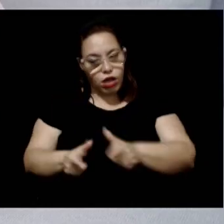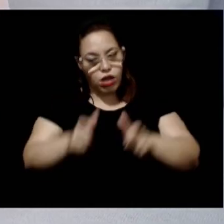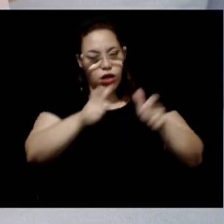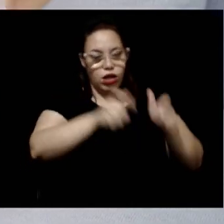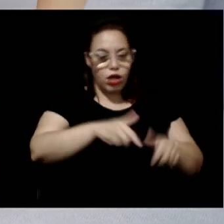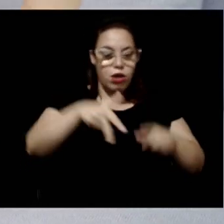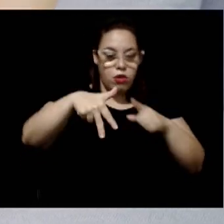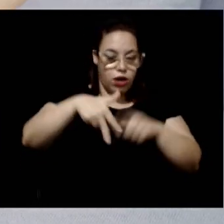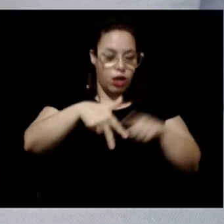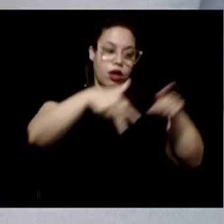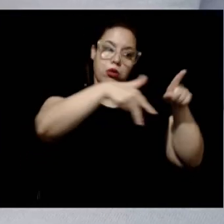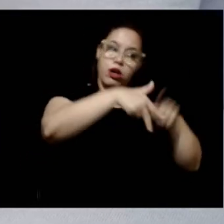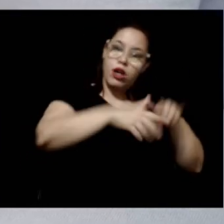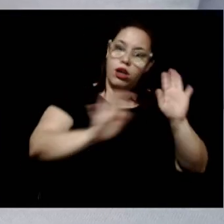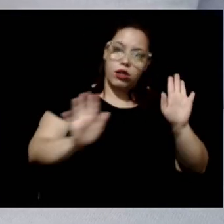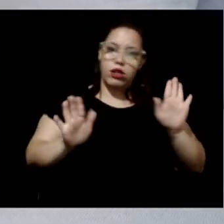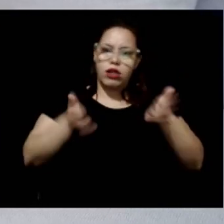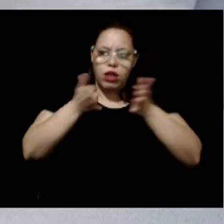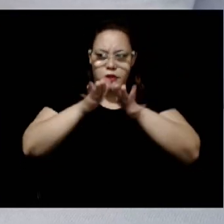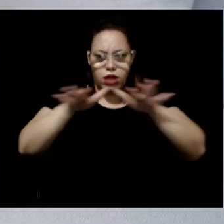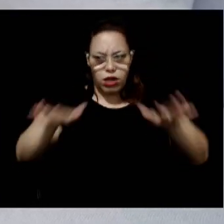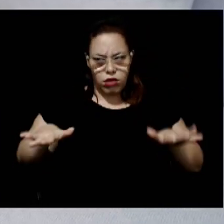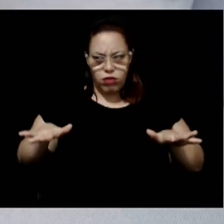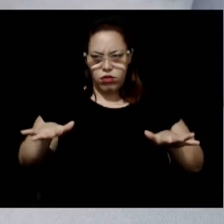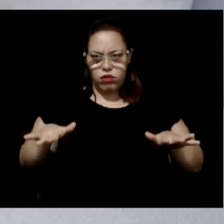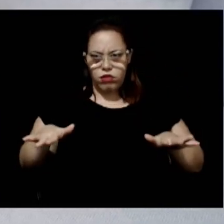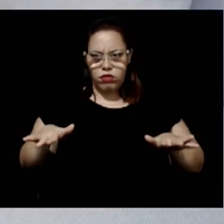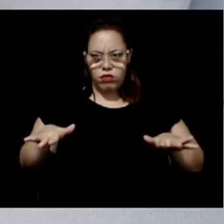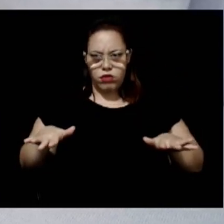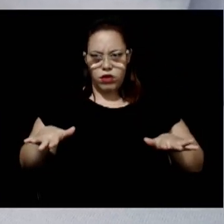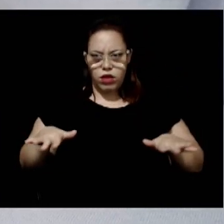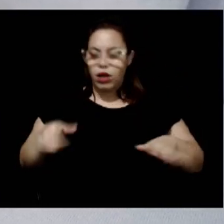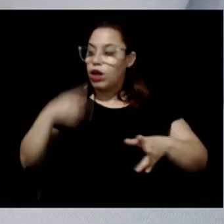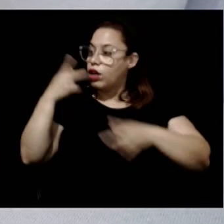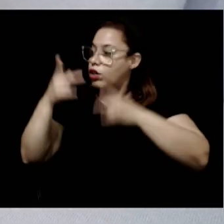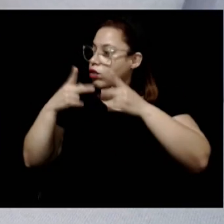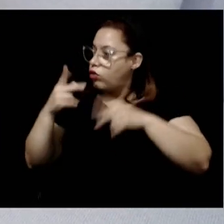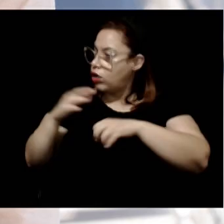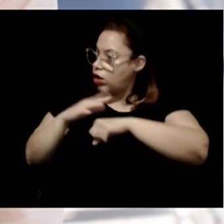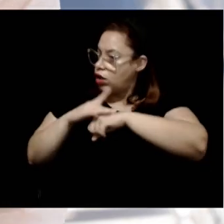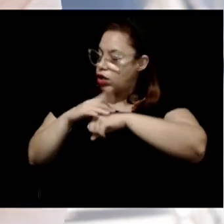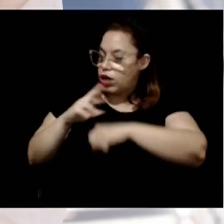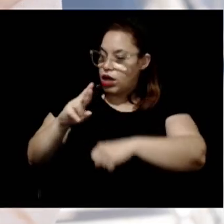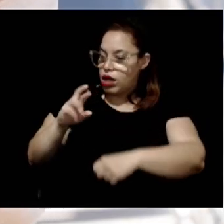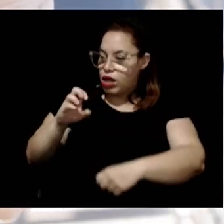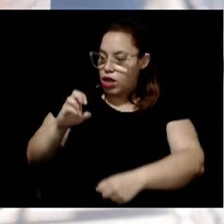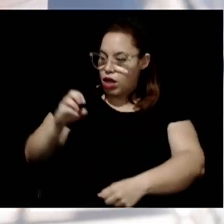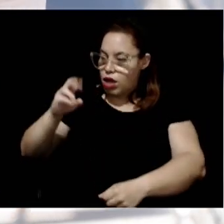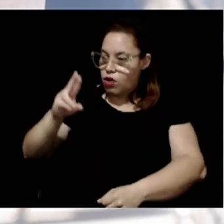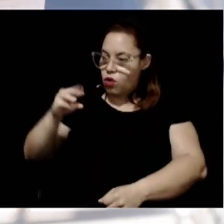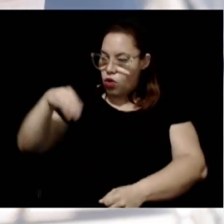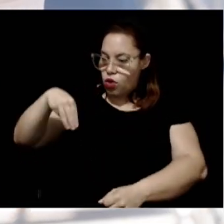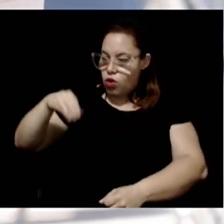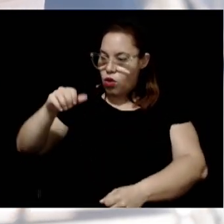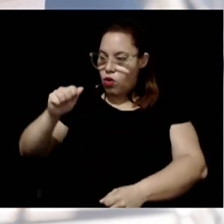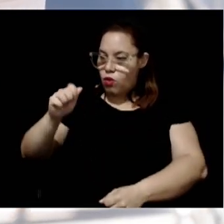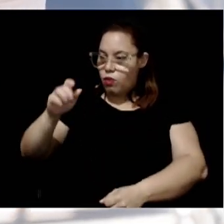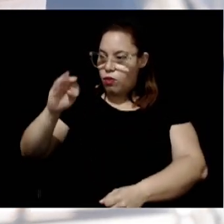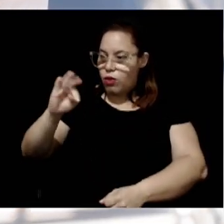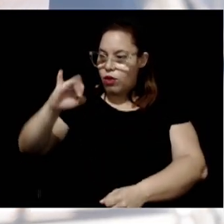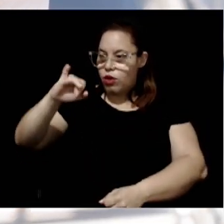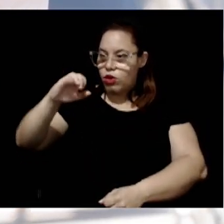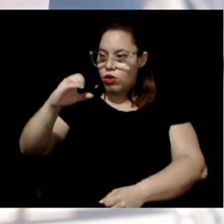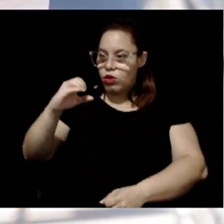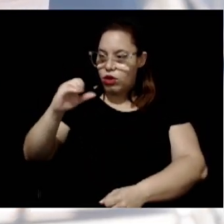né? Quando a gente fala, doutor José, em doenças reumáticas, a gente já logo